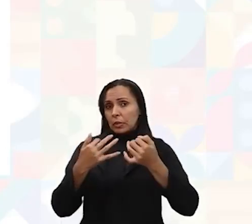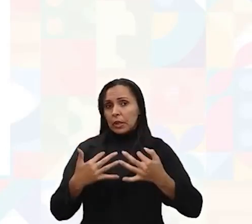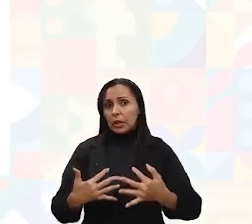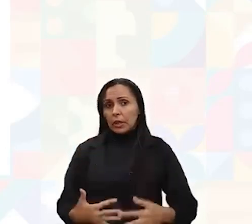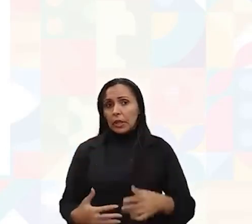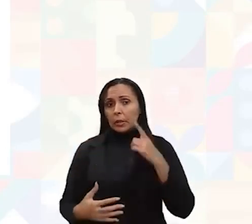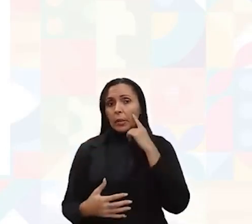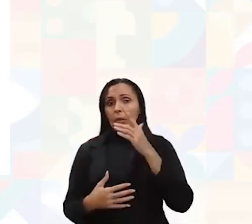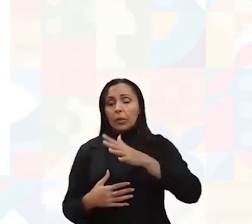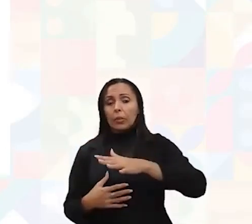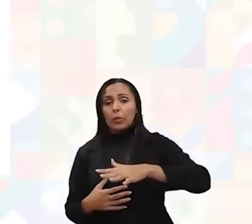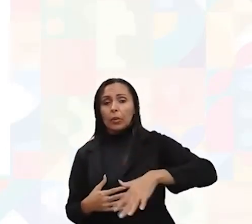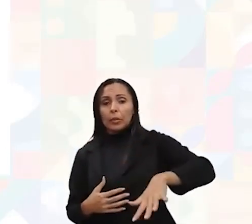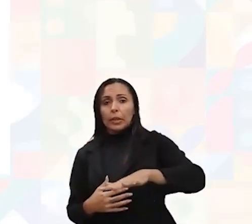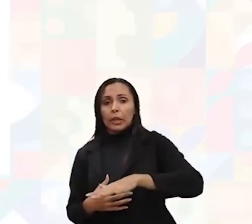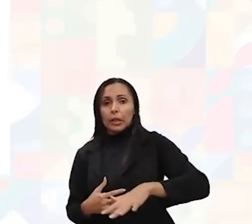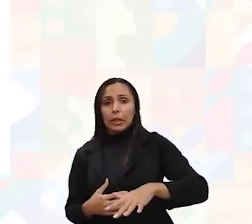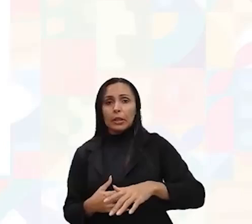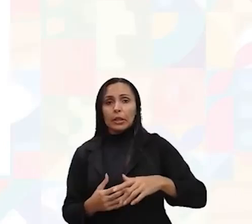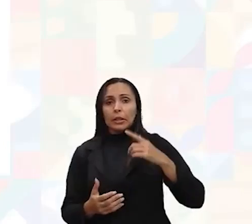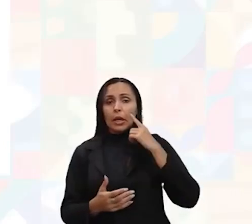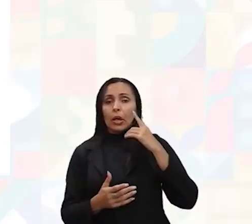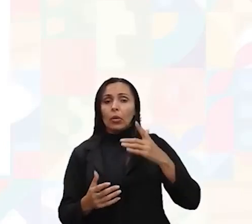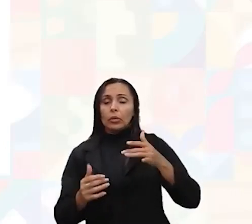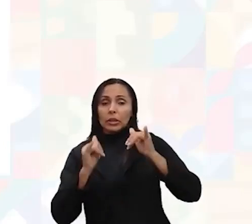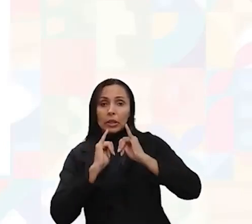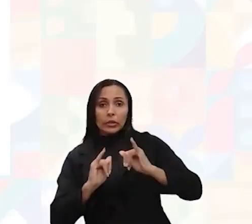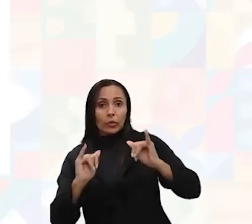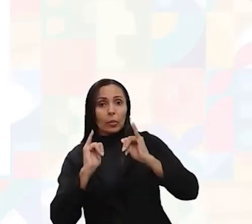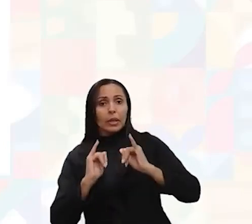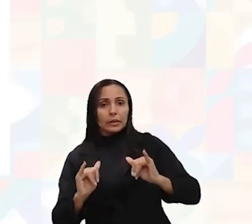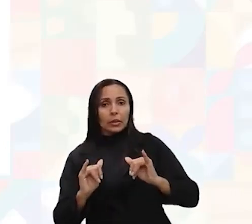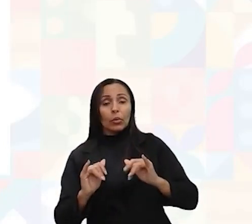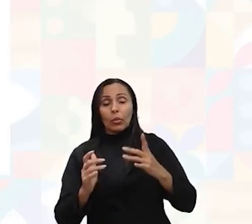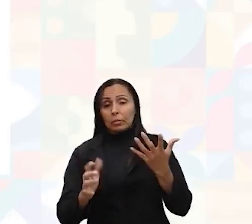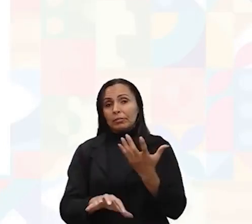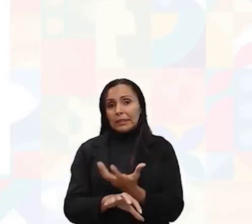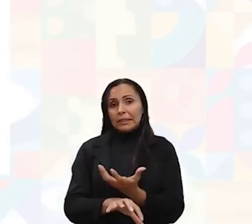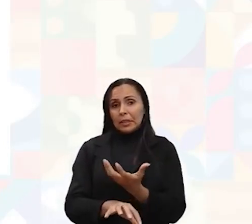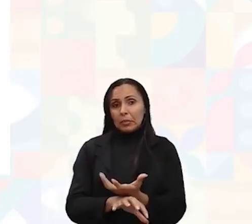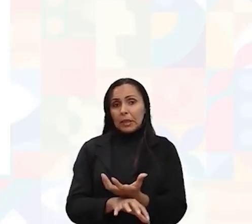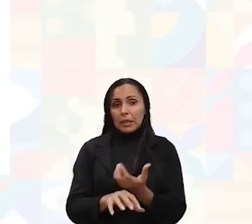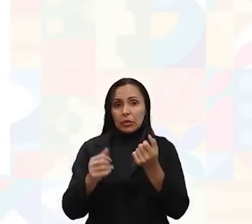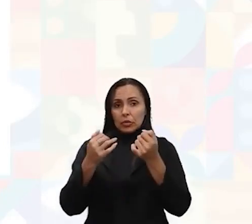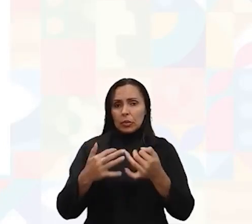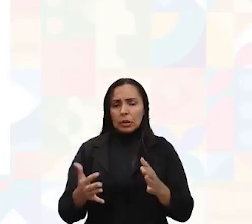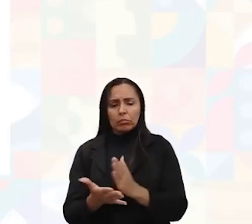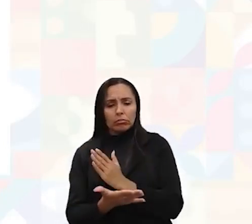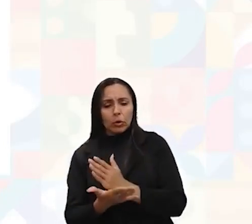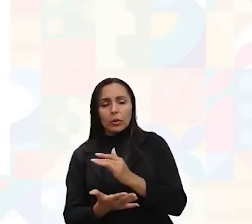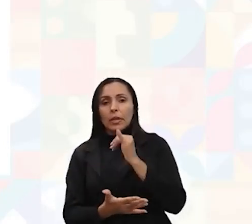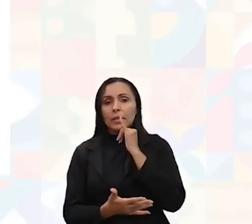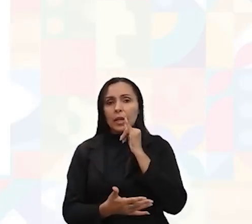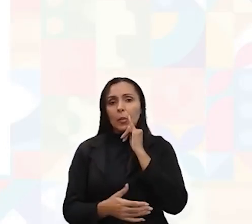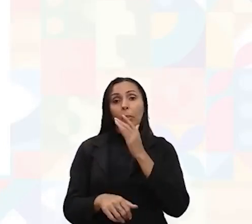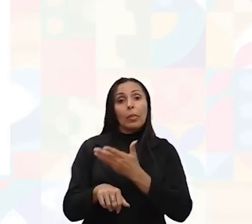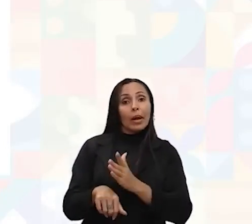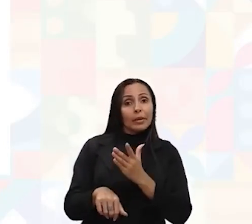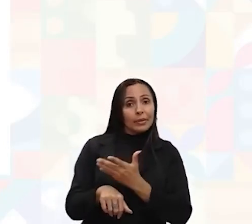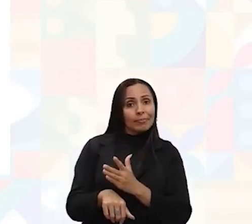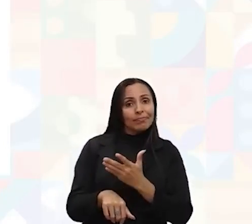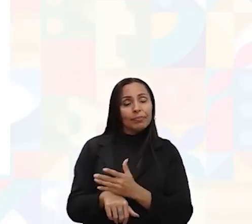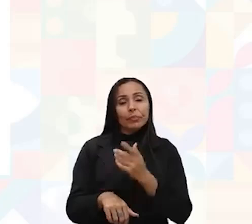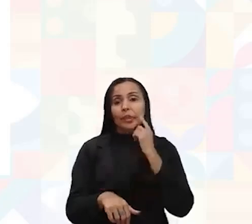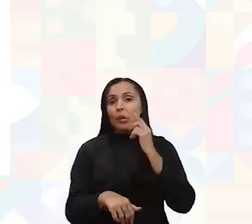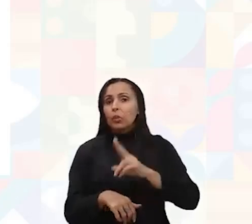para o ambiente das unidades de informação, como fala a disciplina. Mostrei alguns exemplos que eles são práticos e